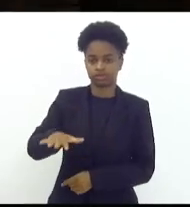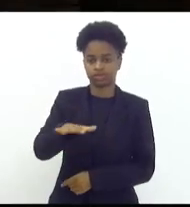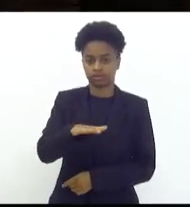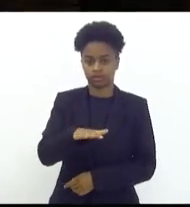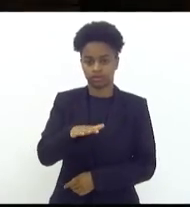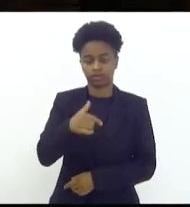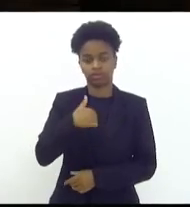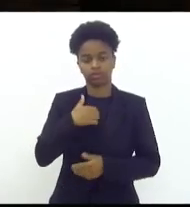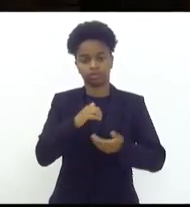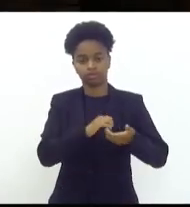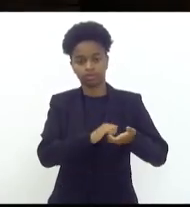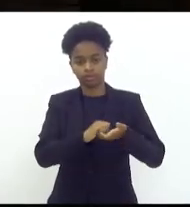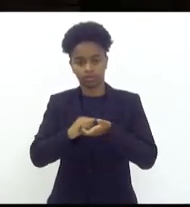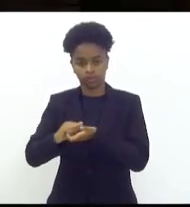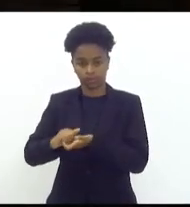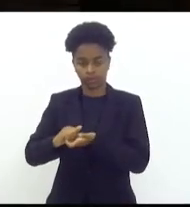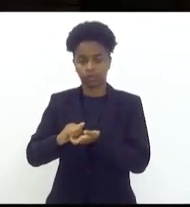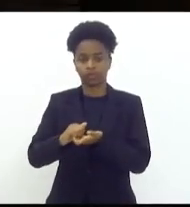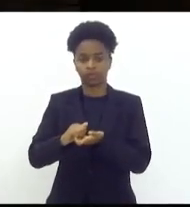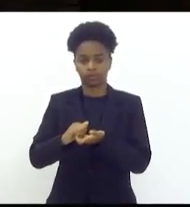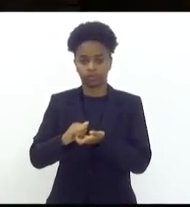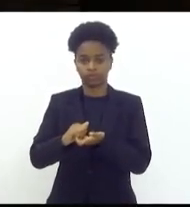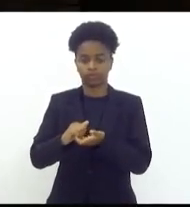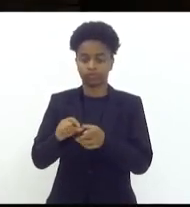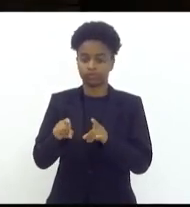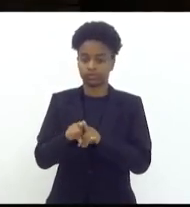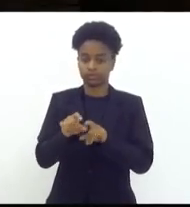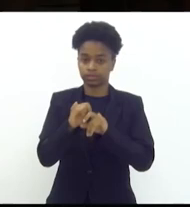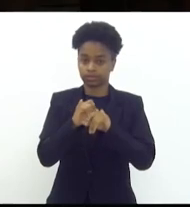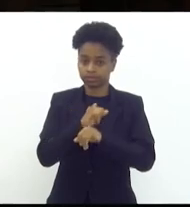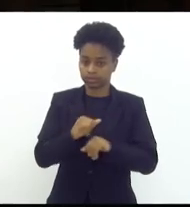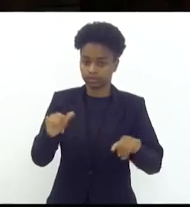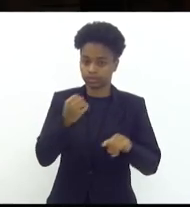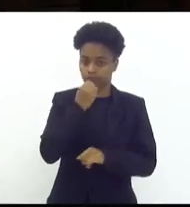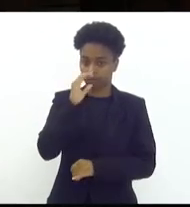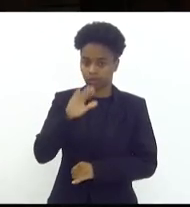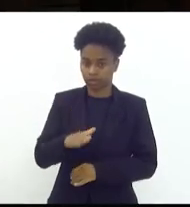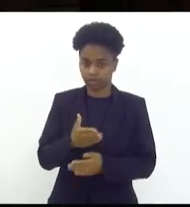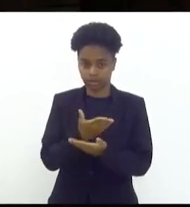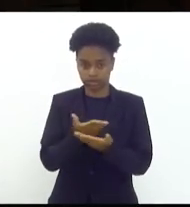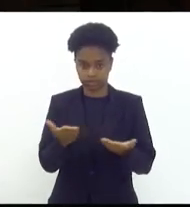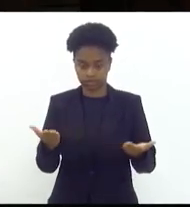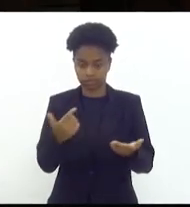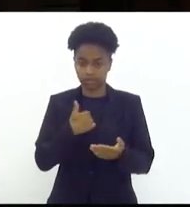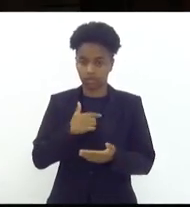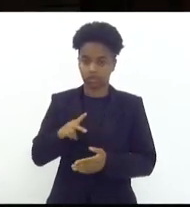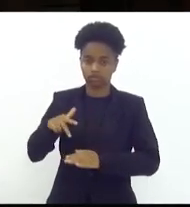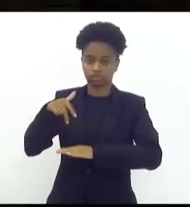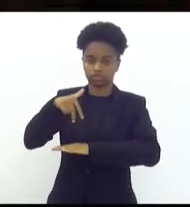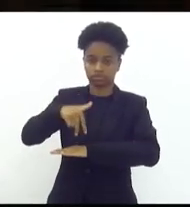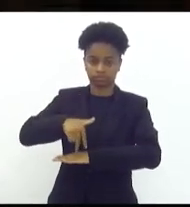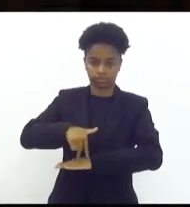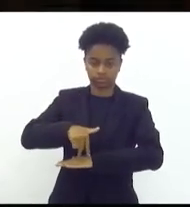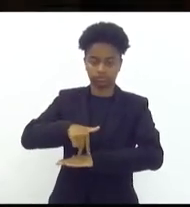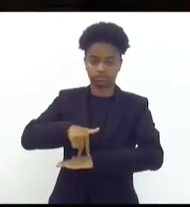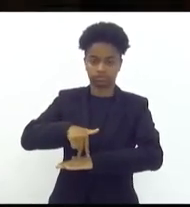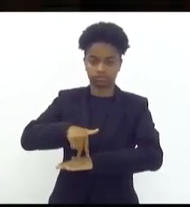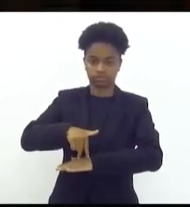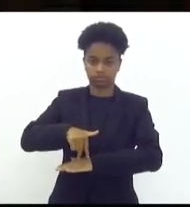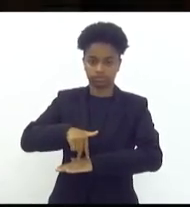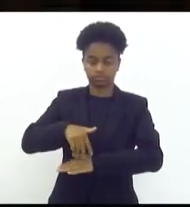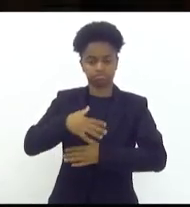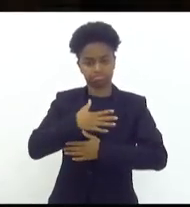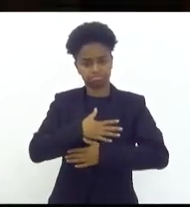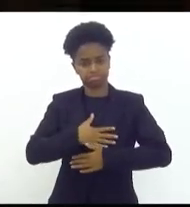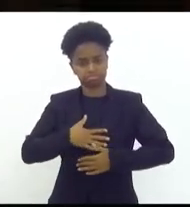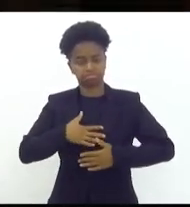o meus comprimentos e boa tarde a todos eu venho essa Tribuna senhor presidente com